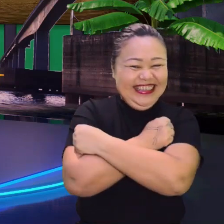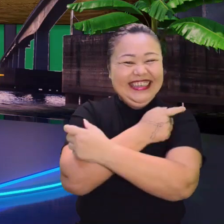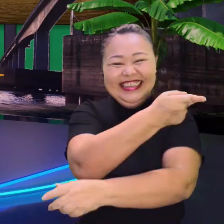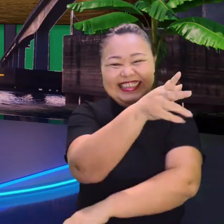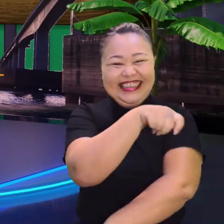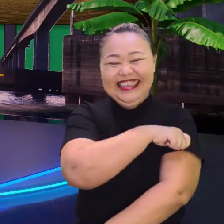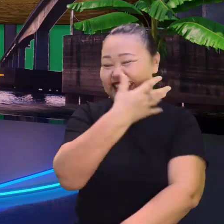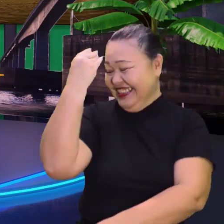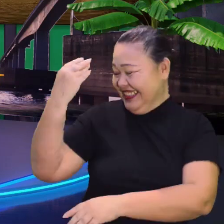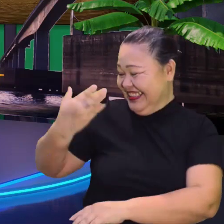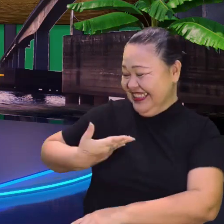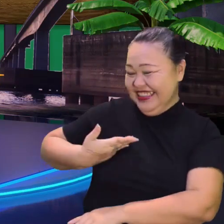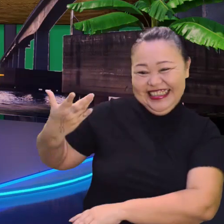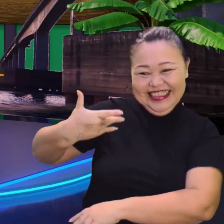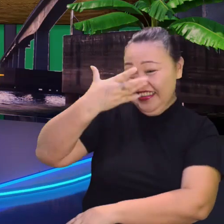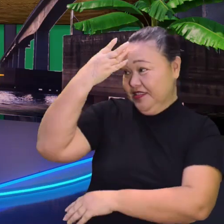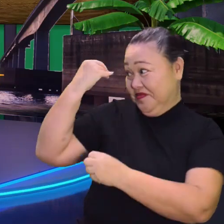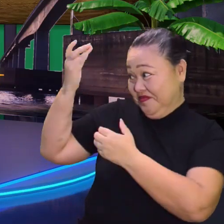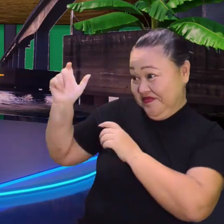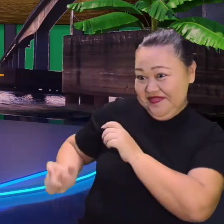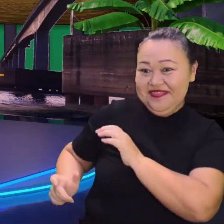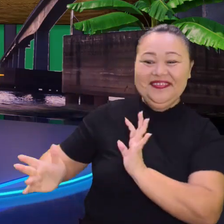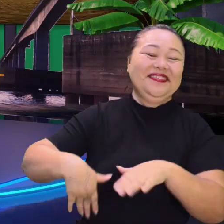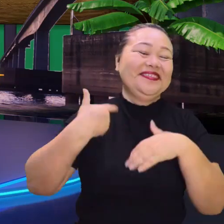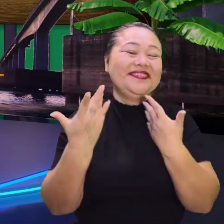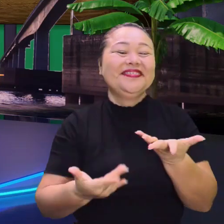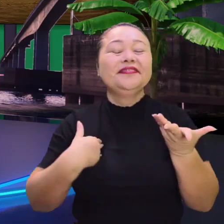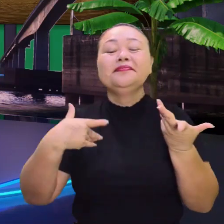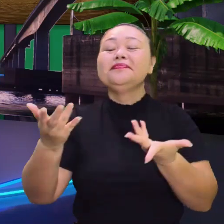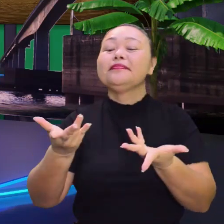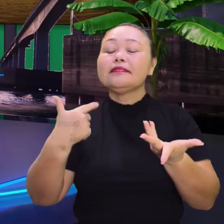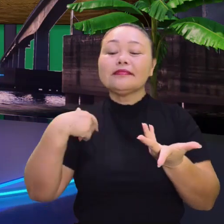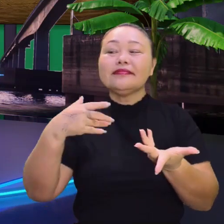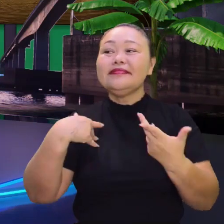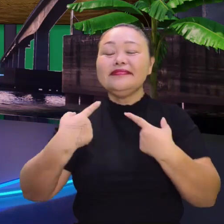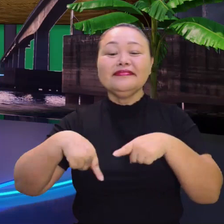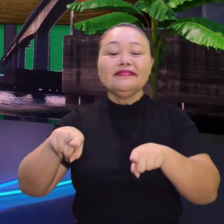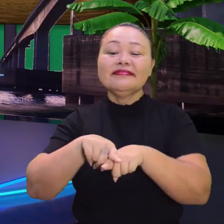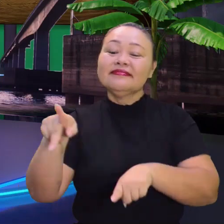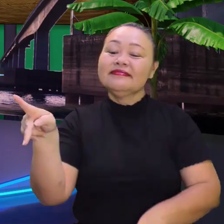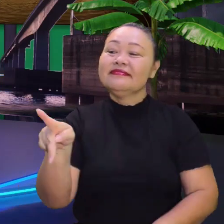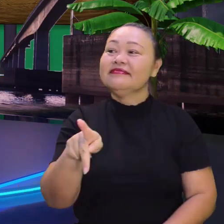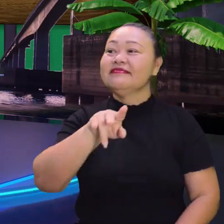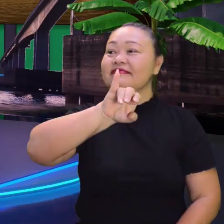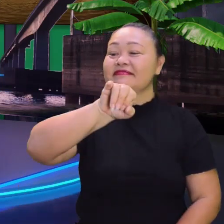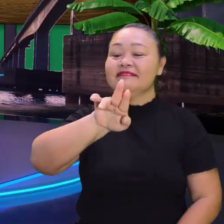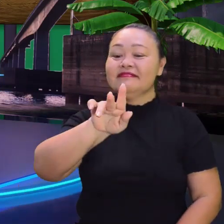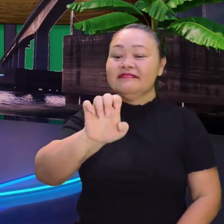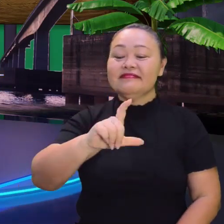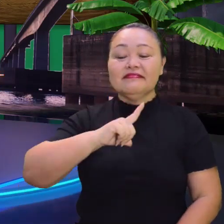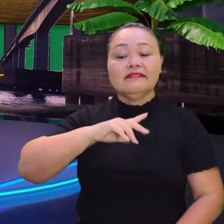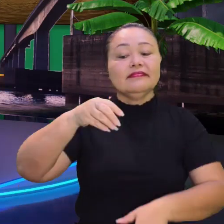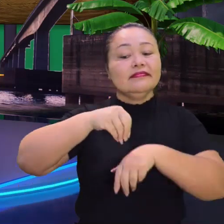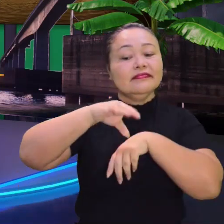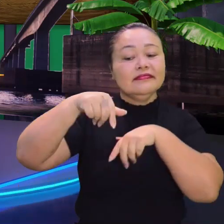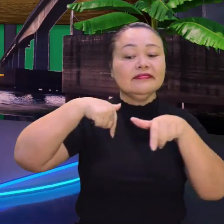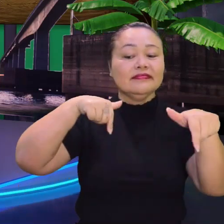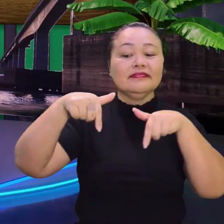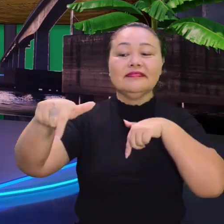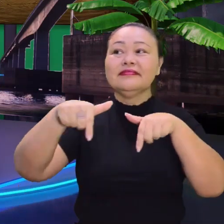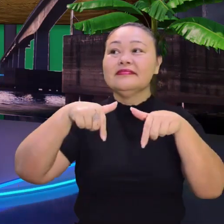alunos aí, que eu esqueci do meu brother aqui. Beleza, galera? Então, estamos aqui hoje, né, professor Jorge? Para trabalhar mais uma aula de Geografia